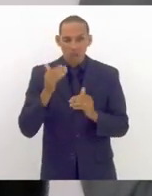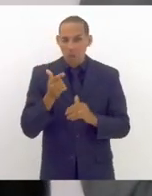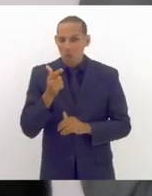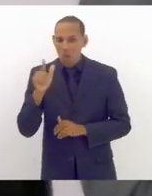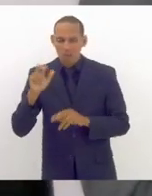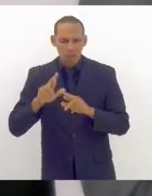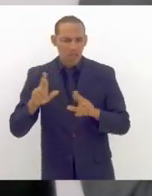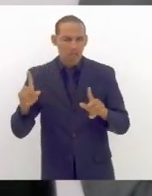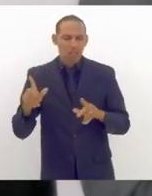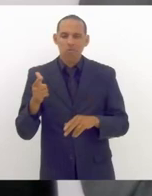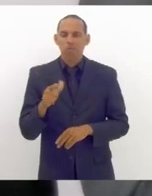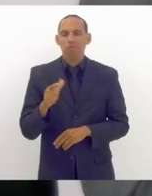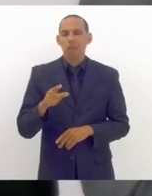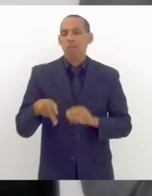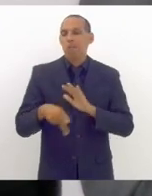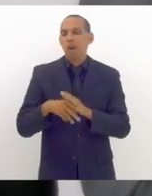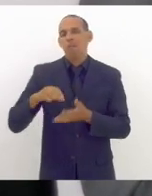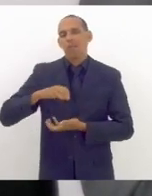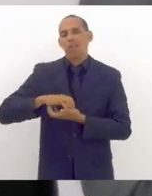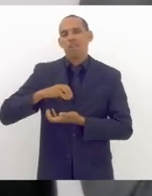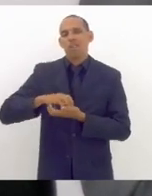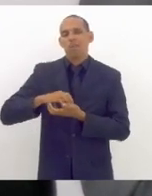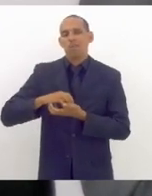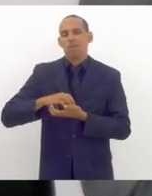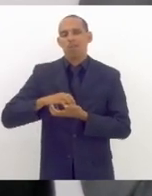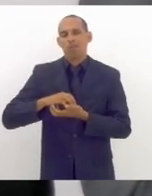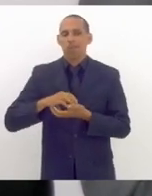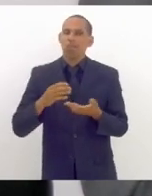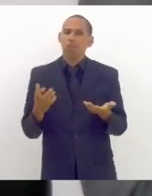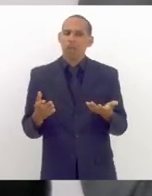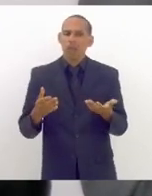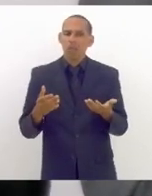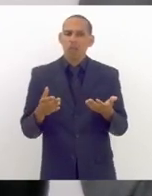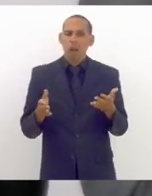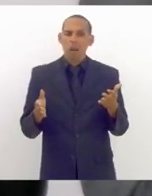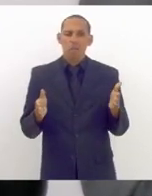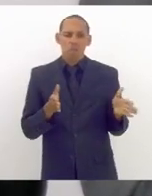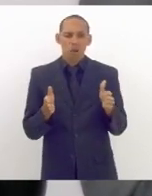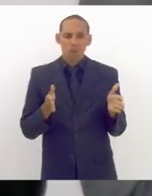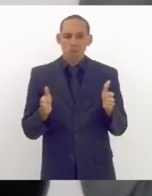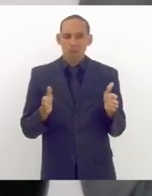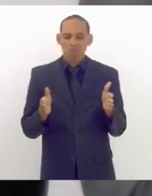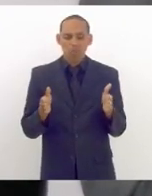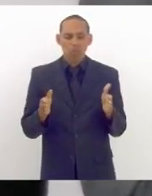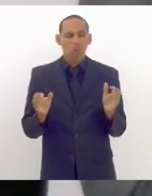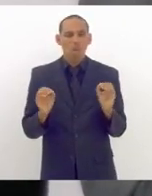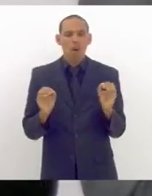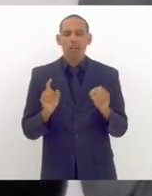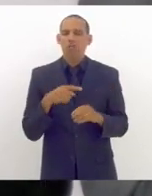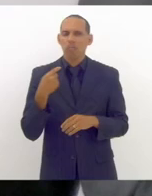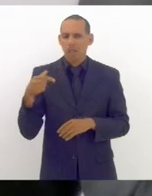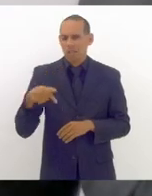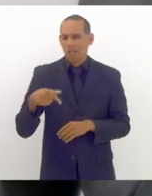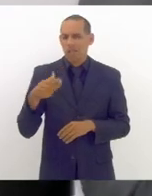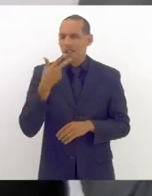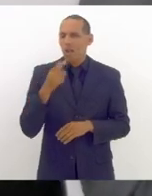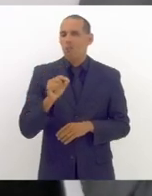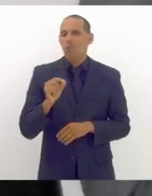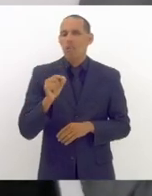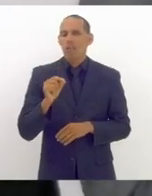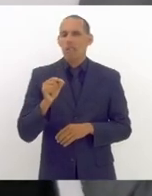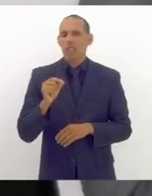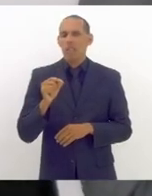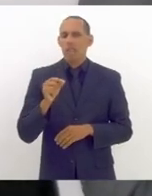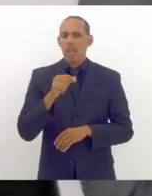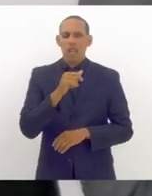do supremo em momento nenhum aqui Senhor Prefeito nós eu coloquei aqui que não devia nada cidade